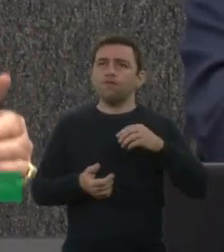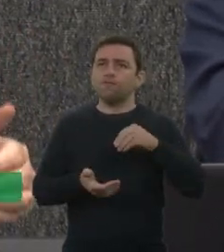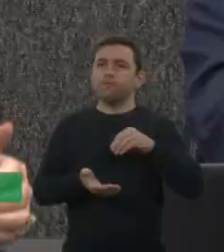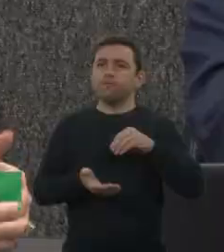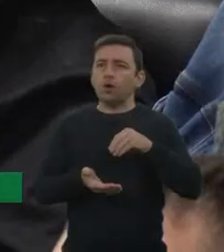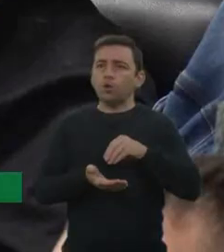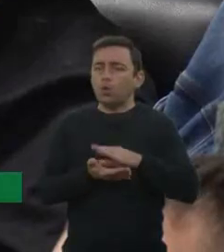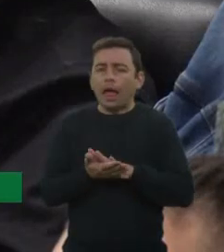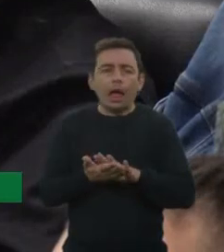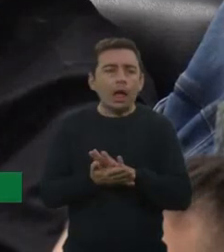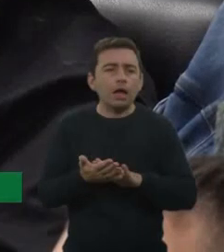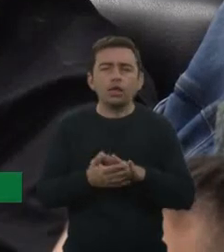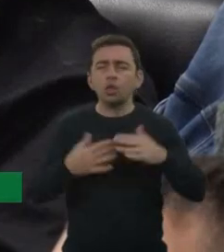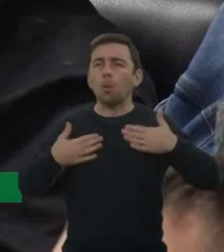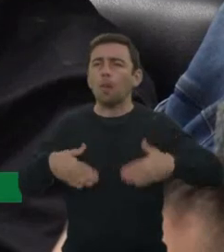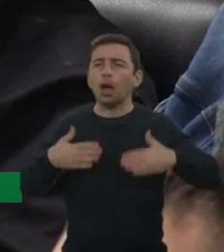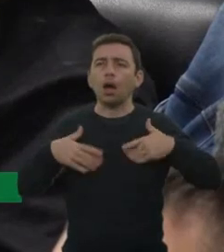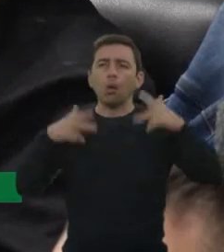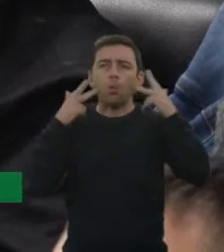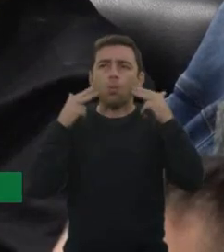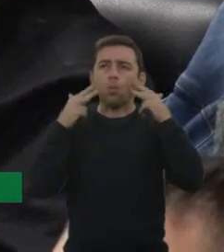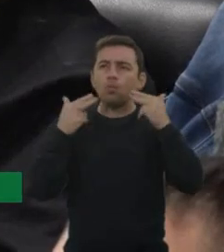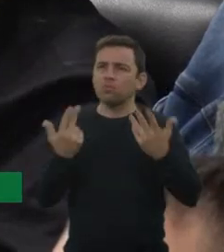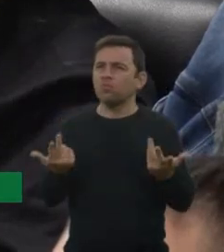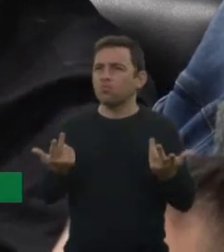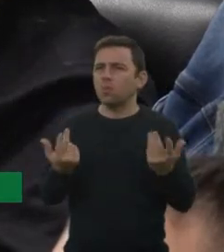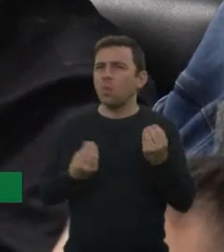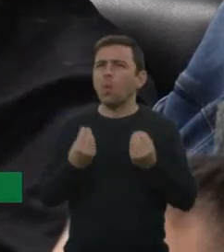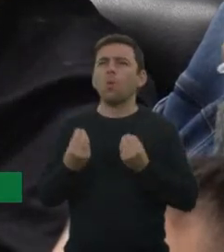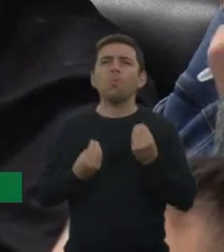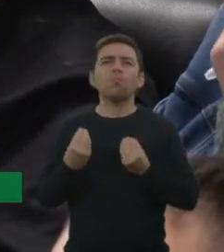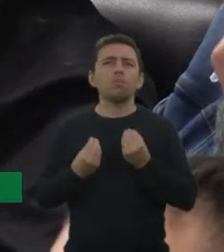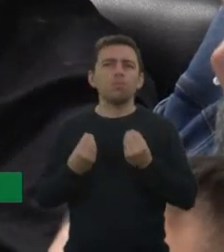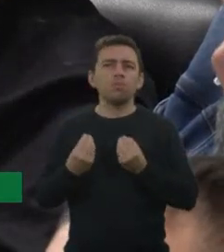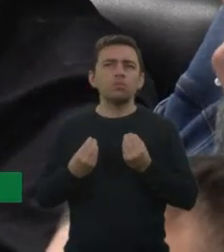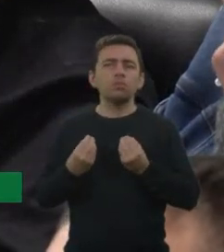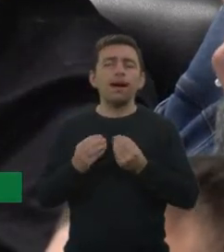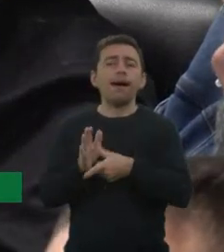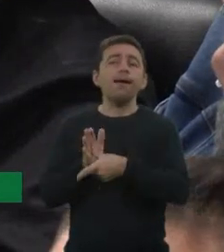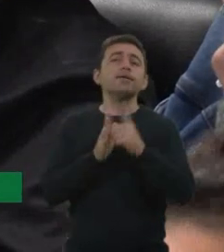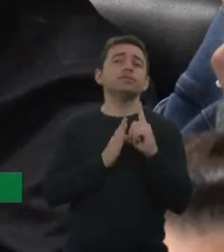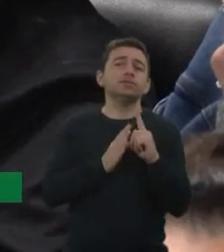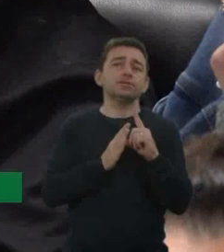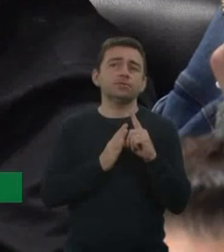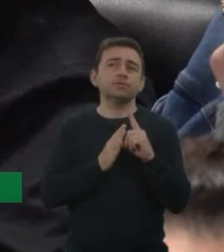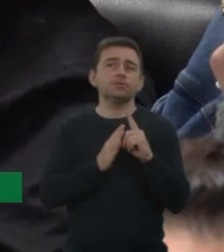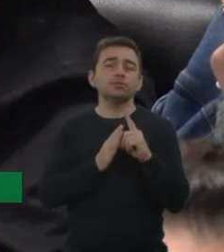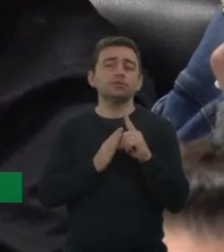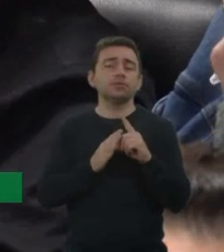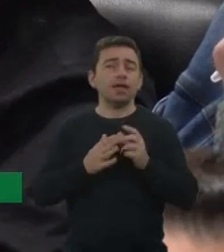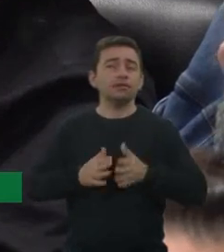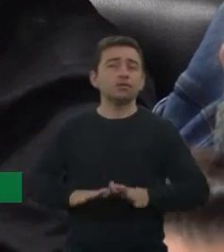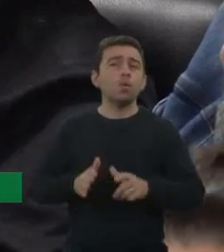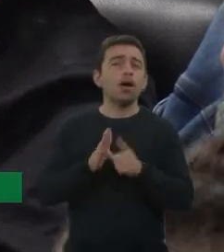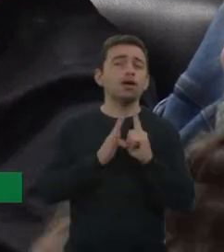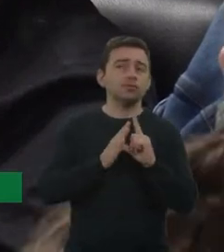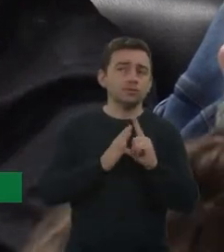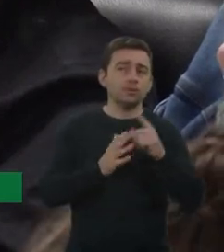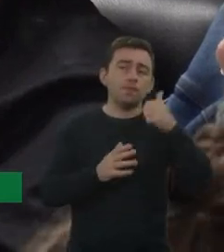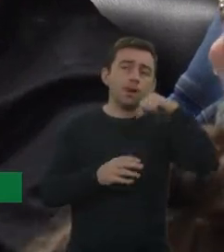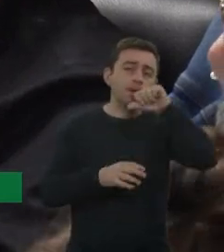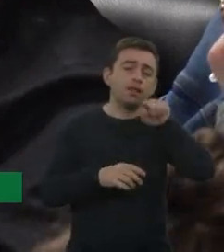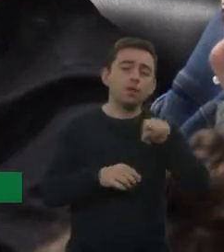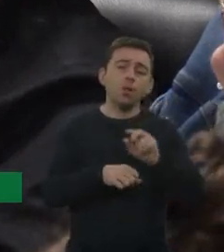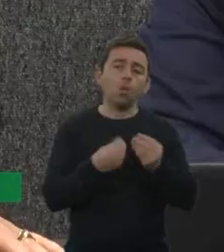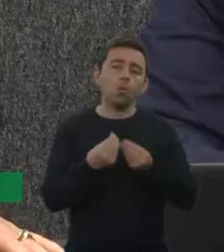bebê. Mas como é que está a condição desse pré-natal? Aí eu vou trazer uma demanda para esta